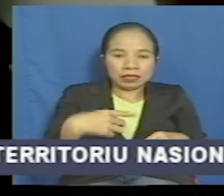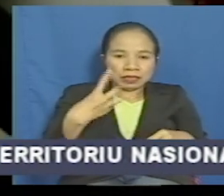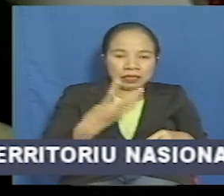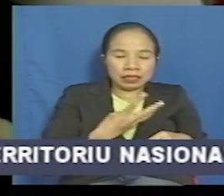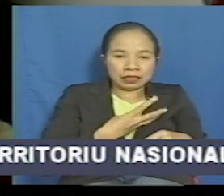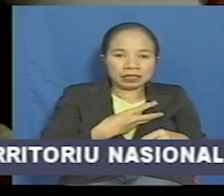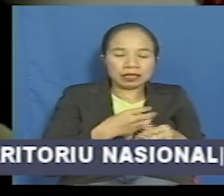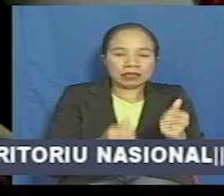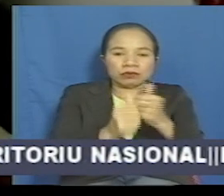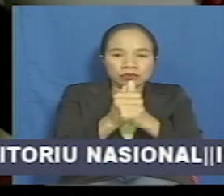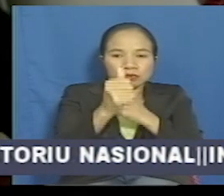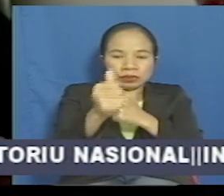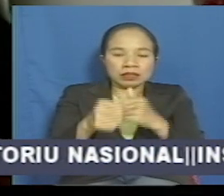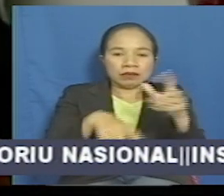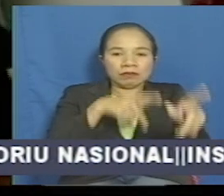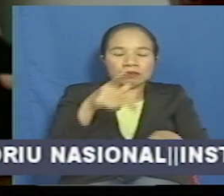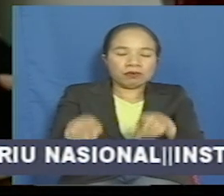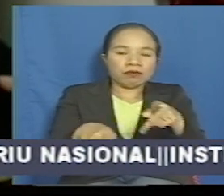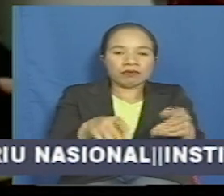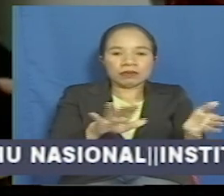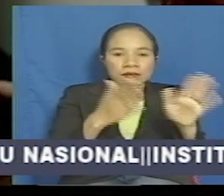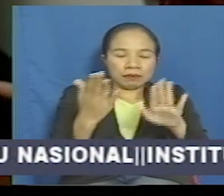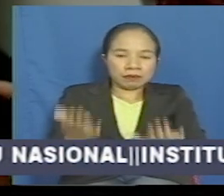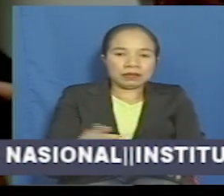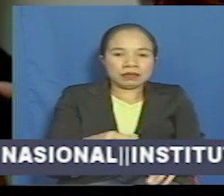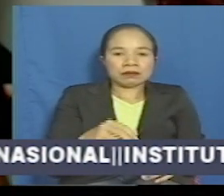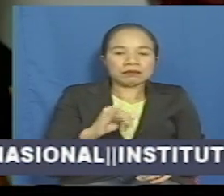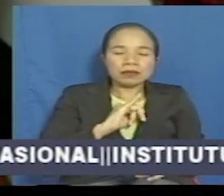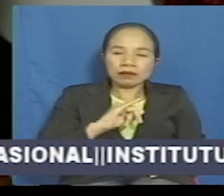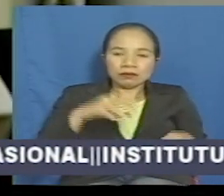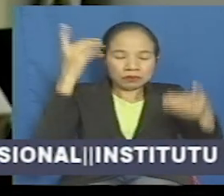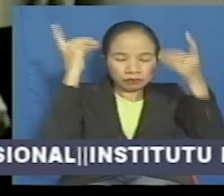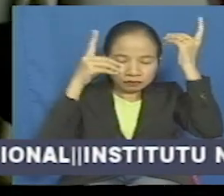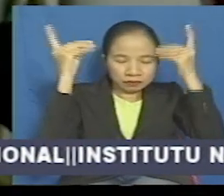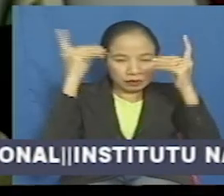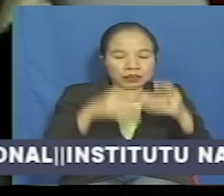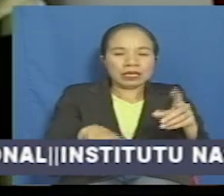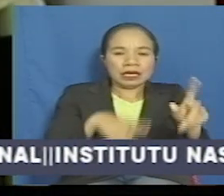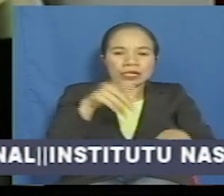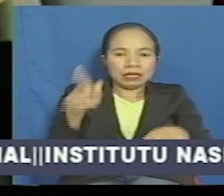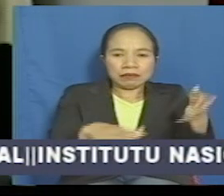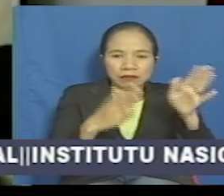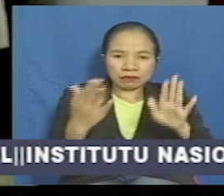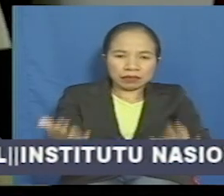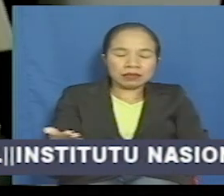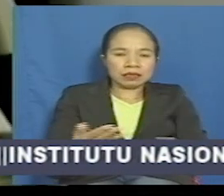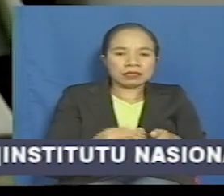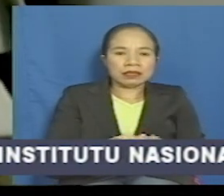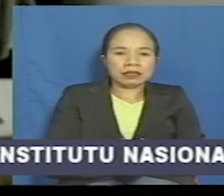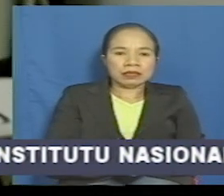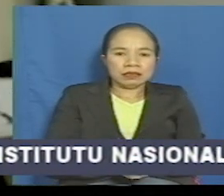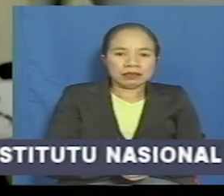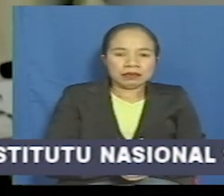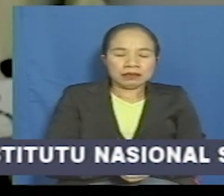tu duro e tenho povo para mate. Não é uma grande preocupação. É uma mate de ano e a prova que está